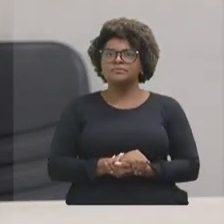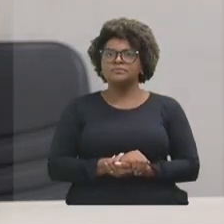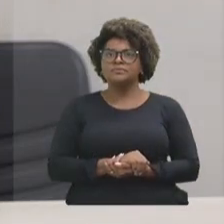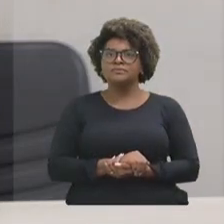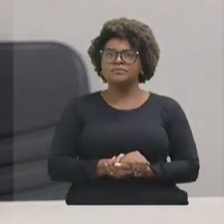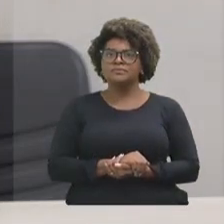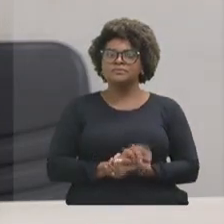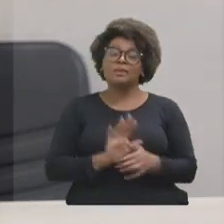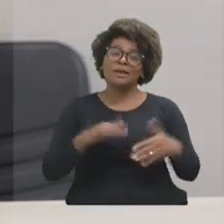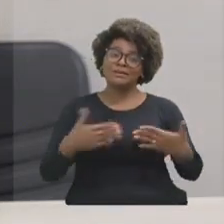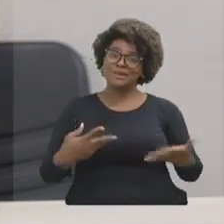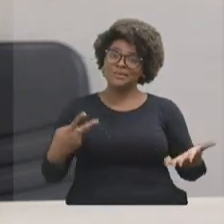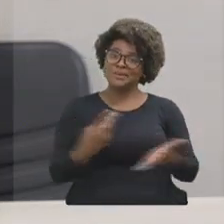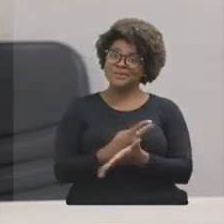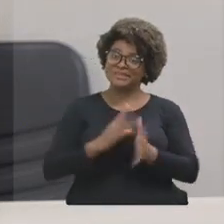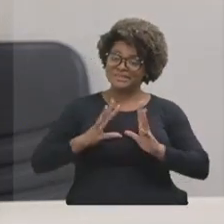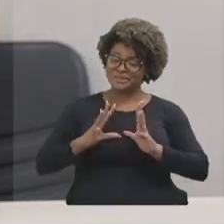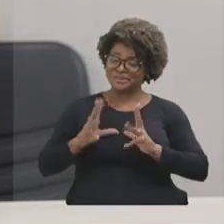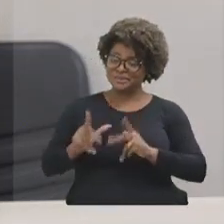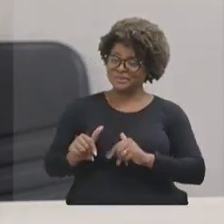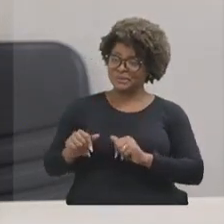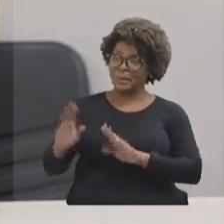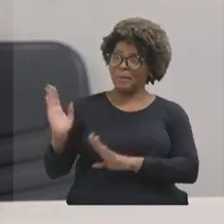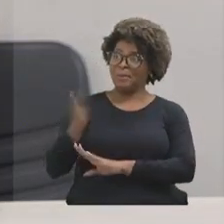passou tudo de uma vez